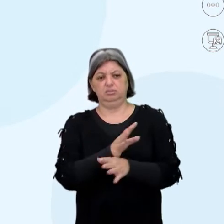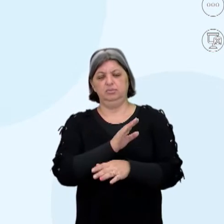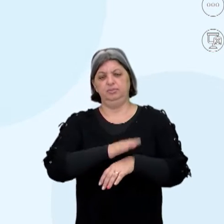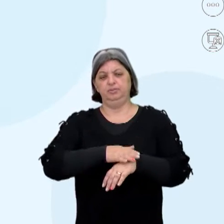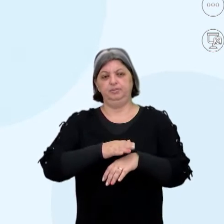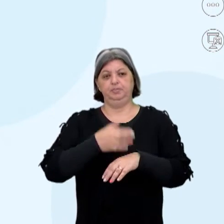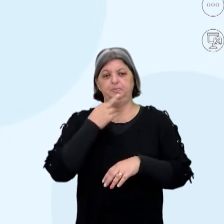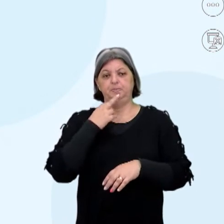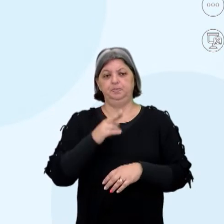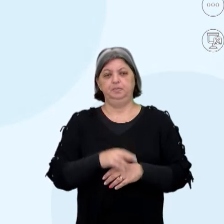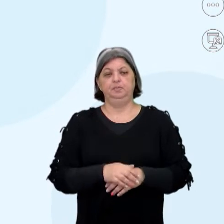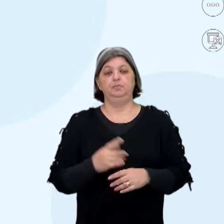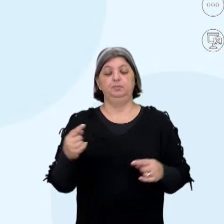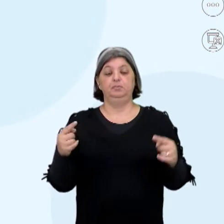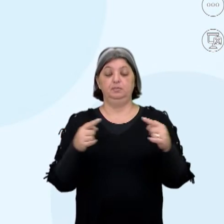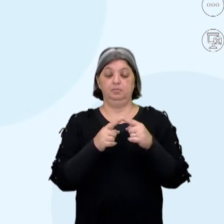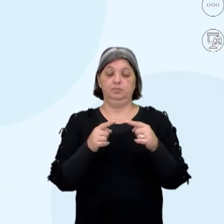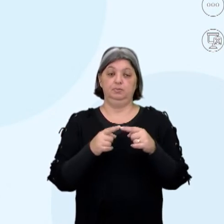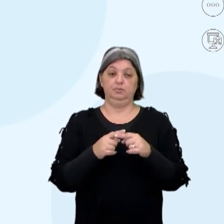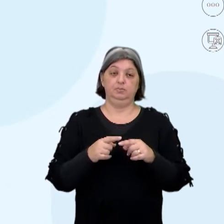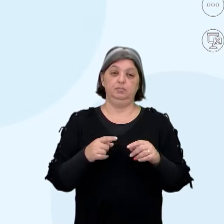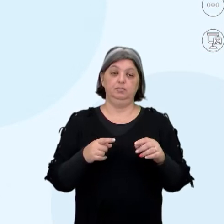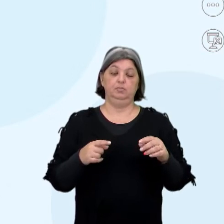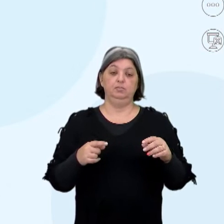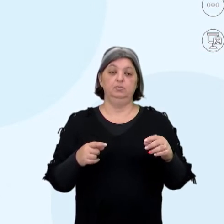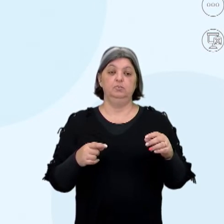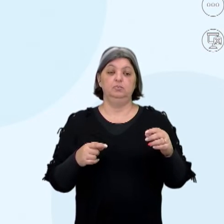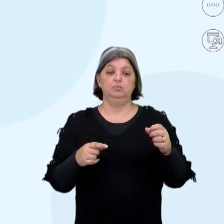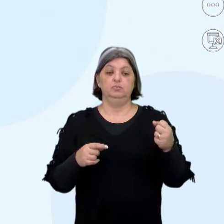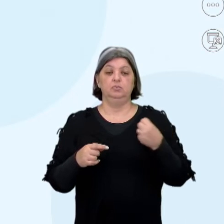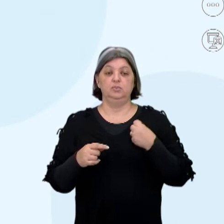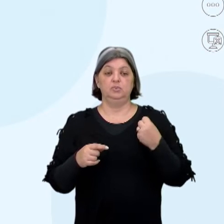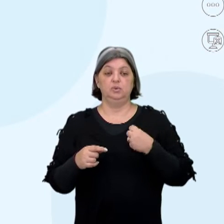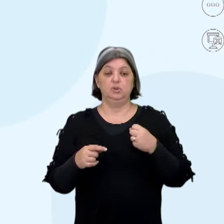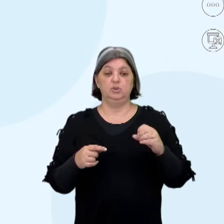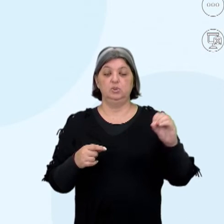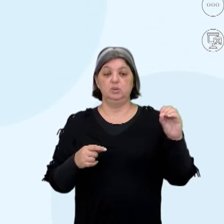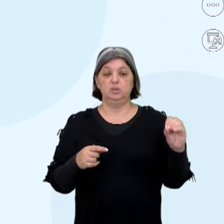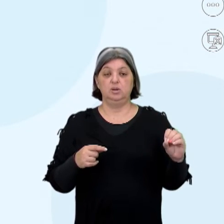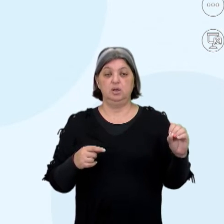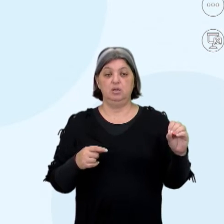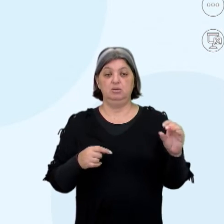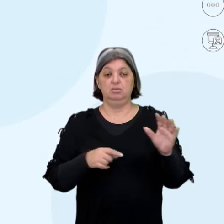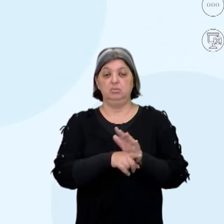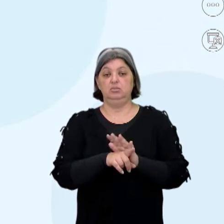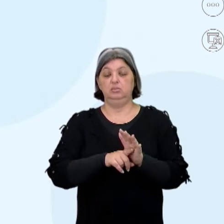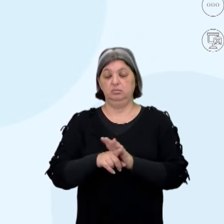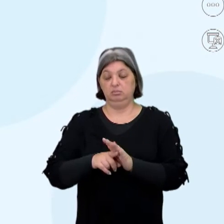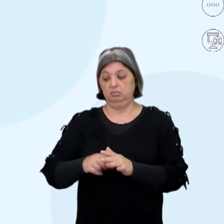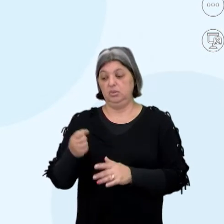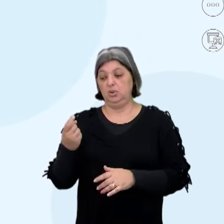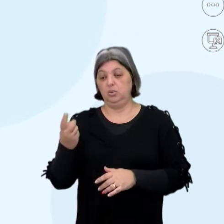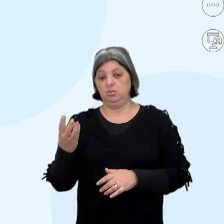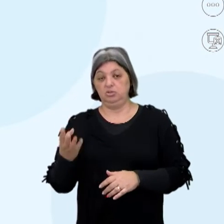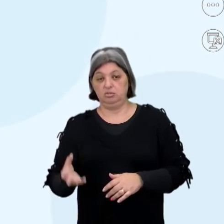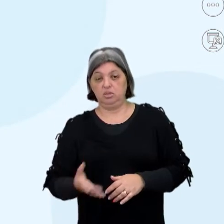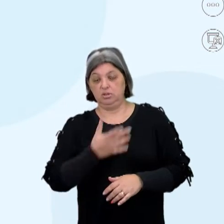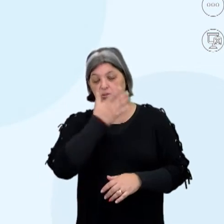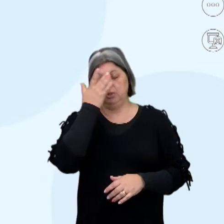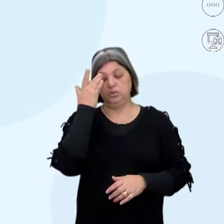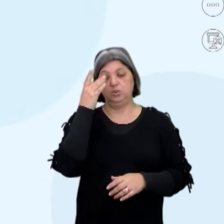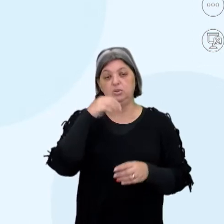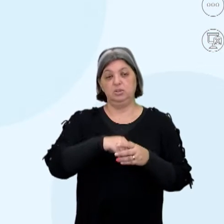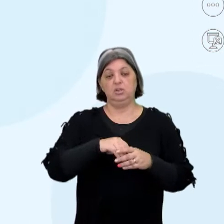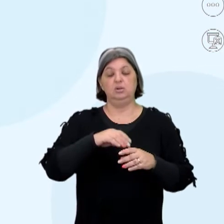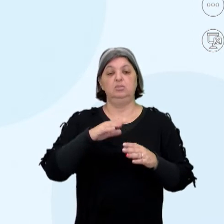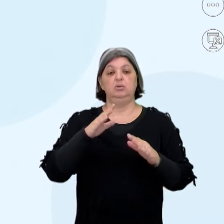tem uma associação. No ano 0 aqui em questão, primeiro ano de estudo, de levantamento estatístico sobre a quantidade de estudantes dentro